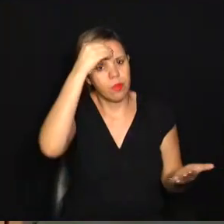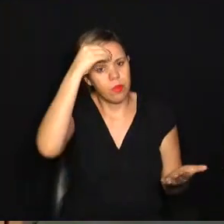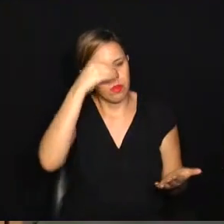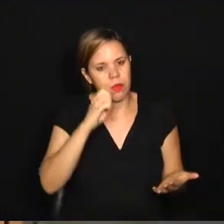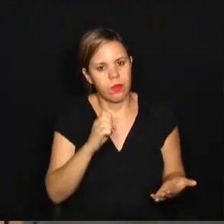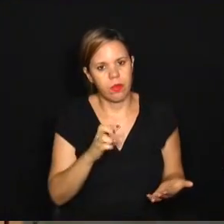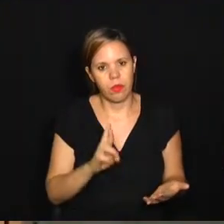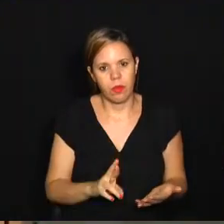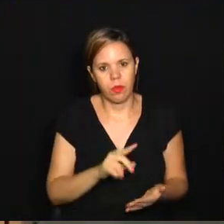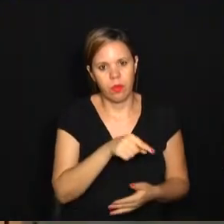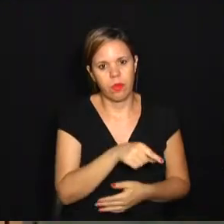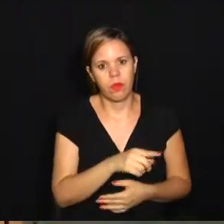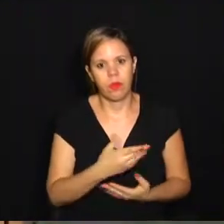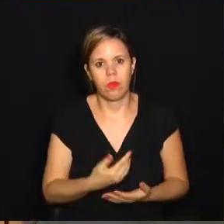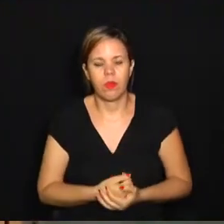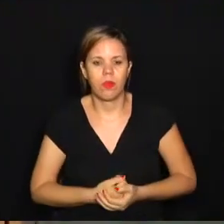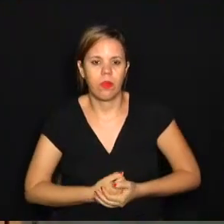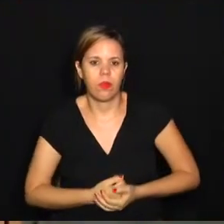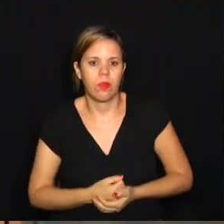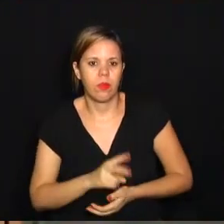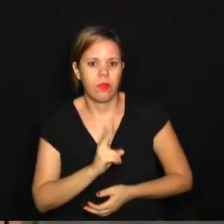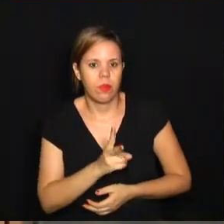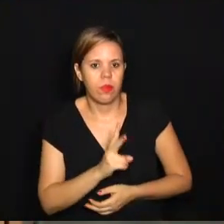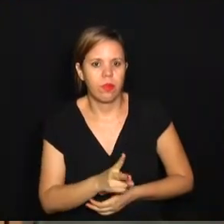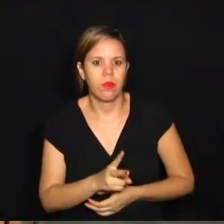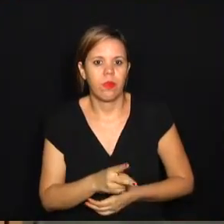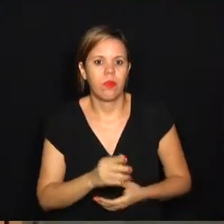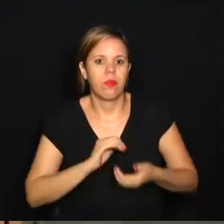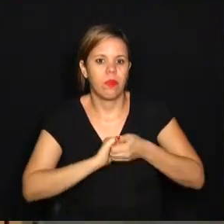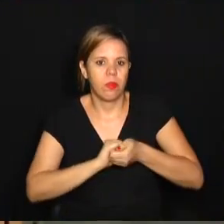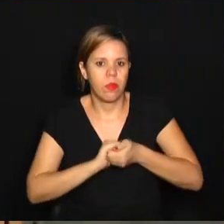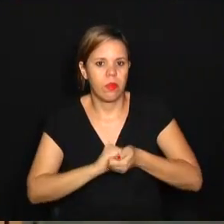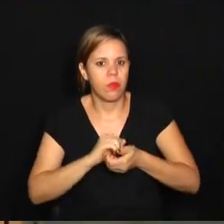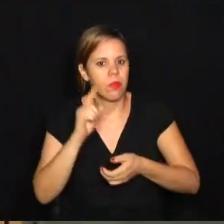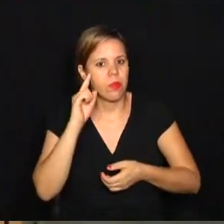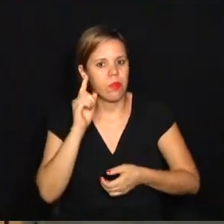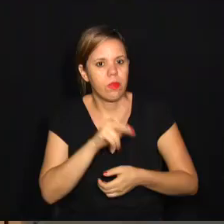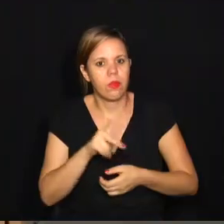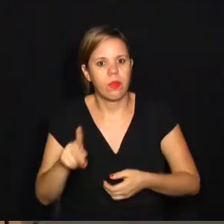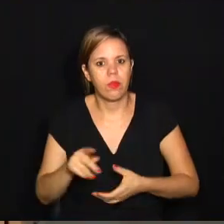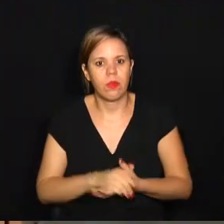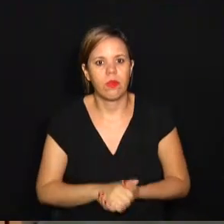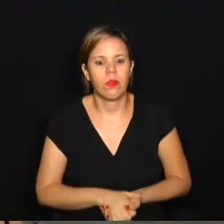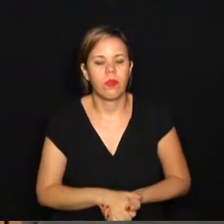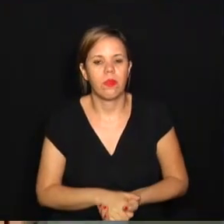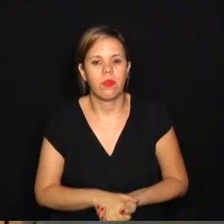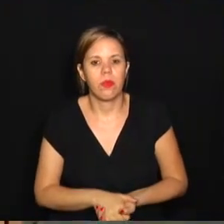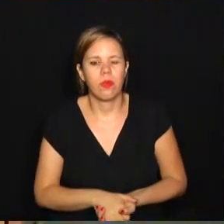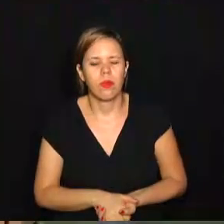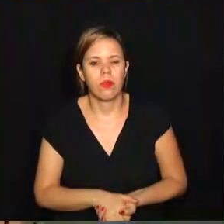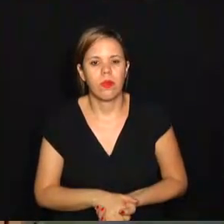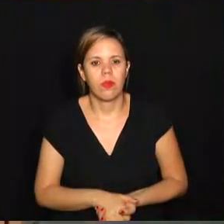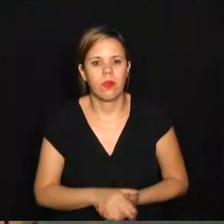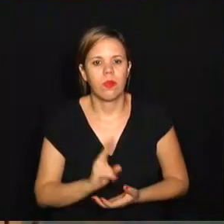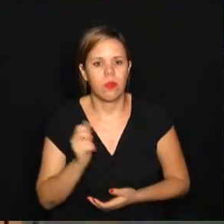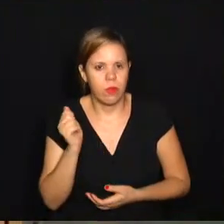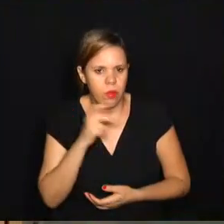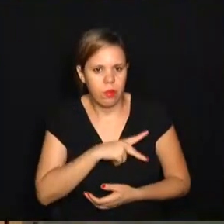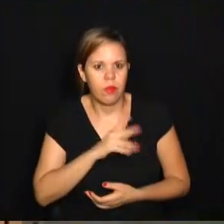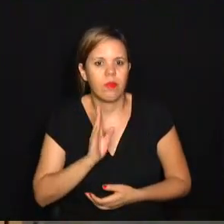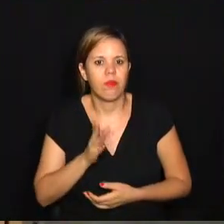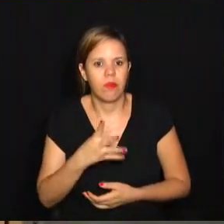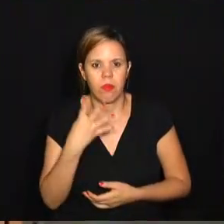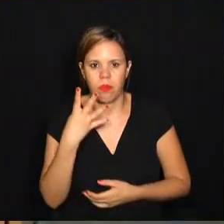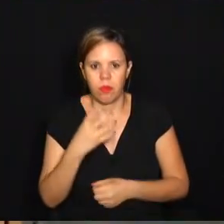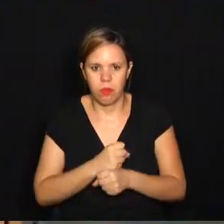Éder, porque foi assim, né? Eles sempre me cumprimentam no Dia dos Professores. E eu já estou aposentada há